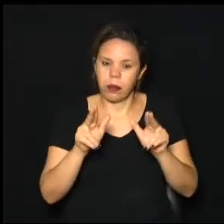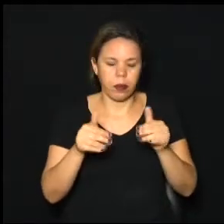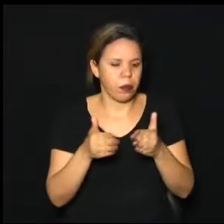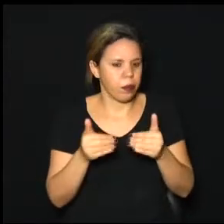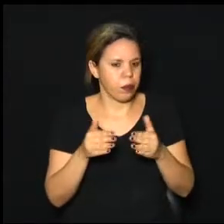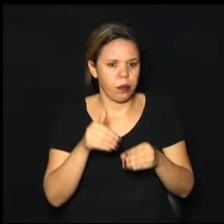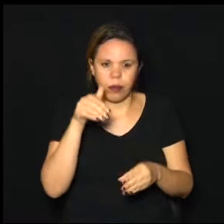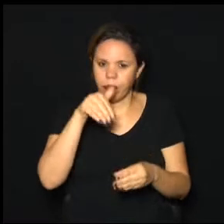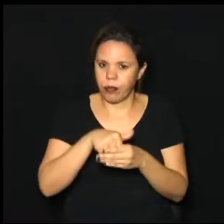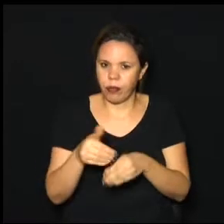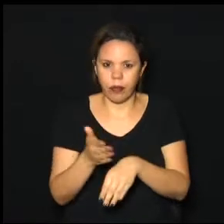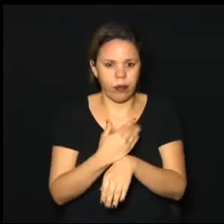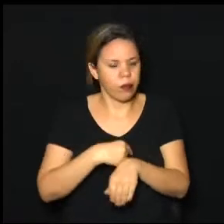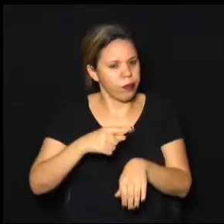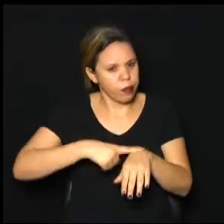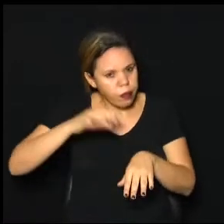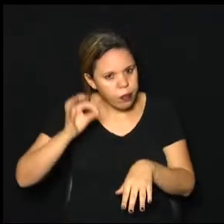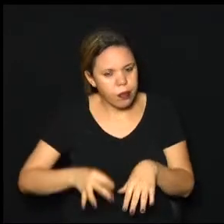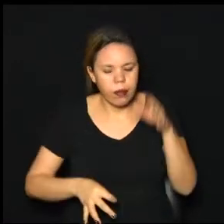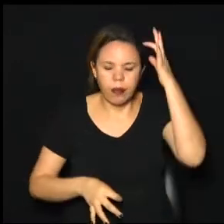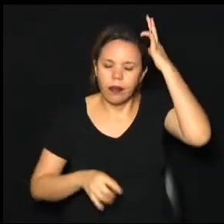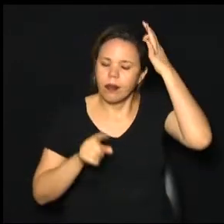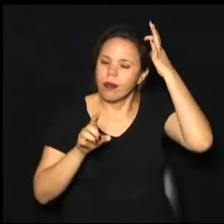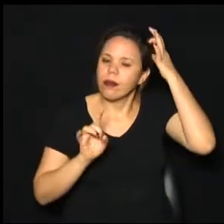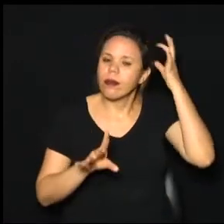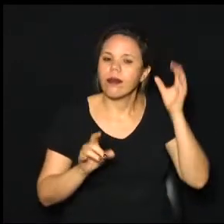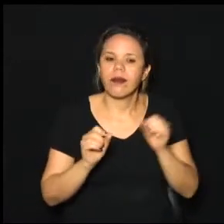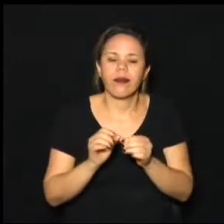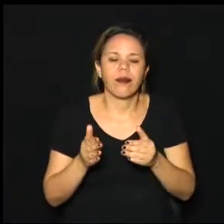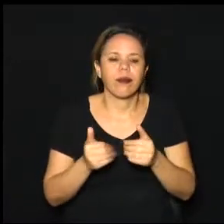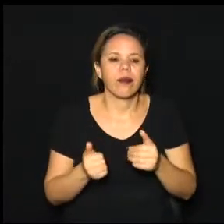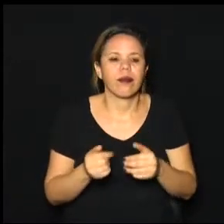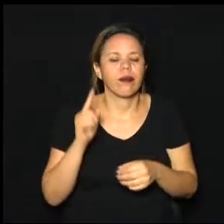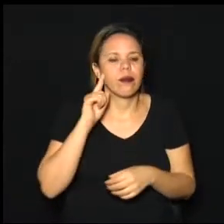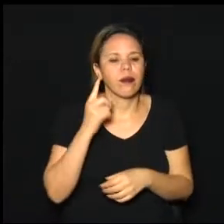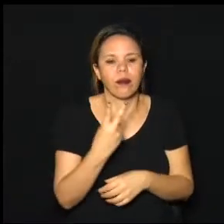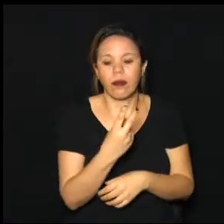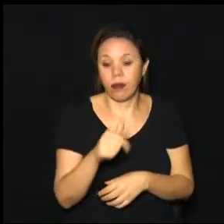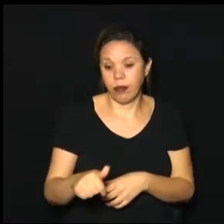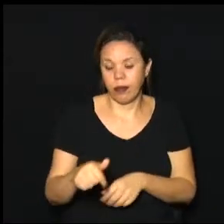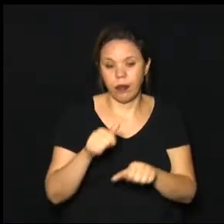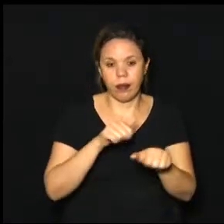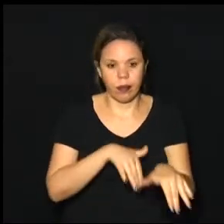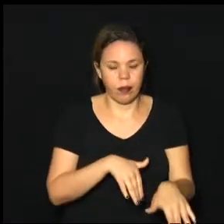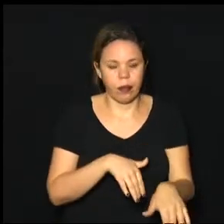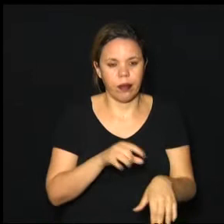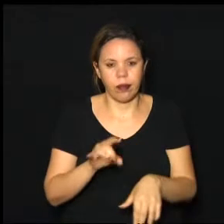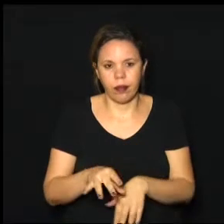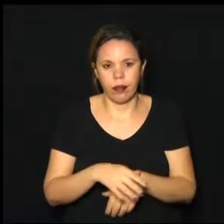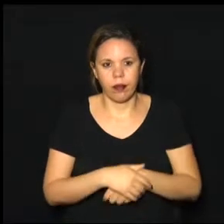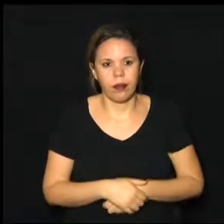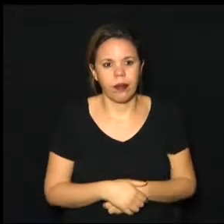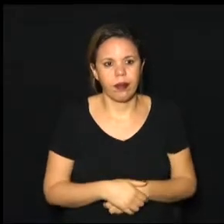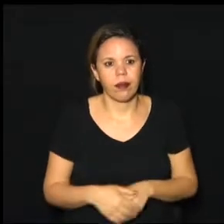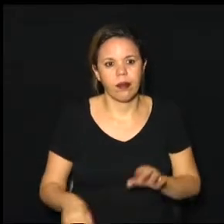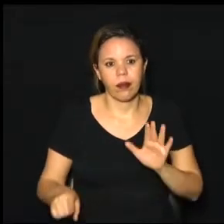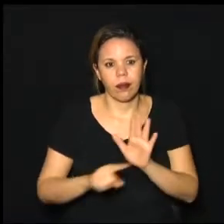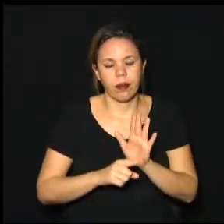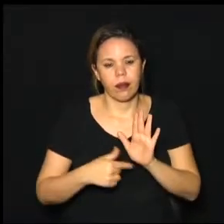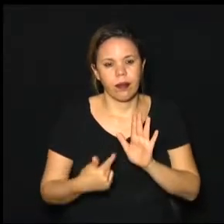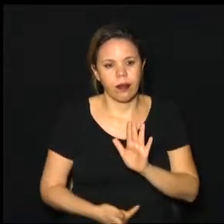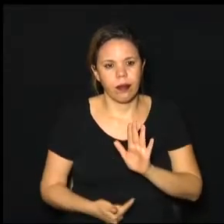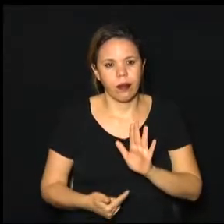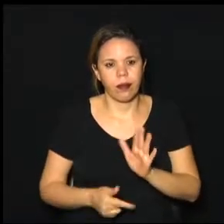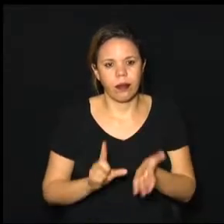peça votos. Voto você só vai pedir a partir de 27 de setembro. O parágrafo 2º desse mesmo artigo que eu